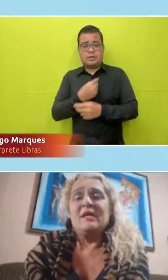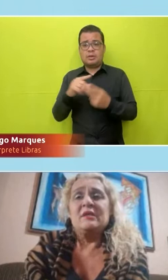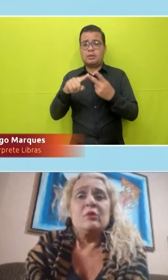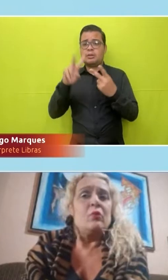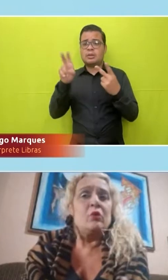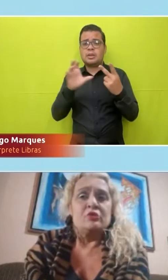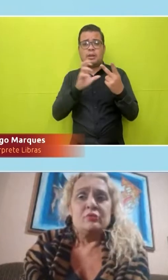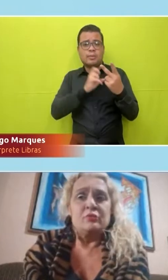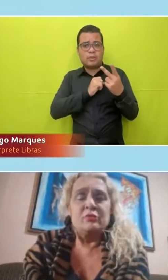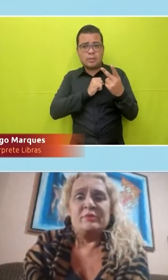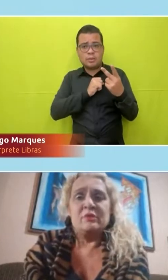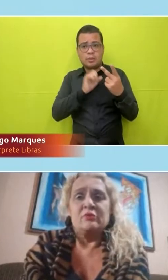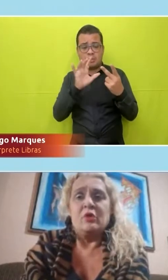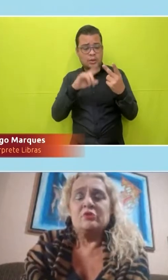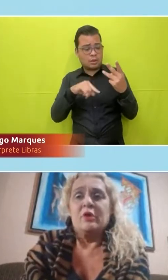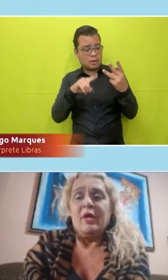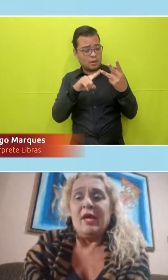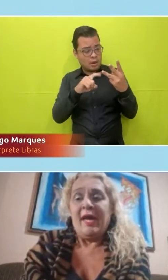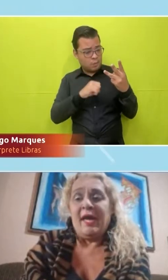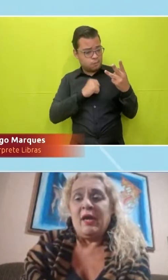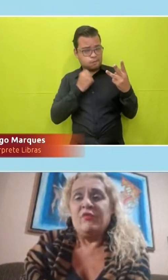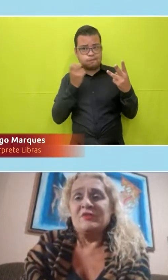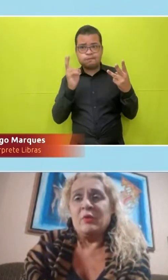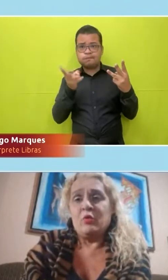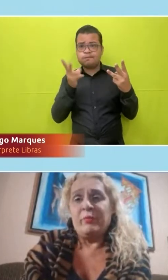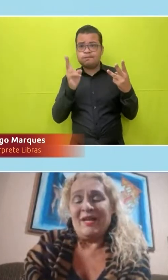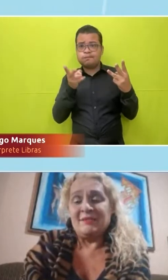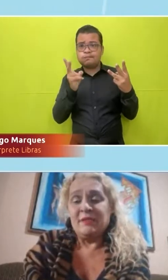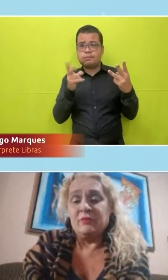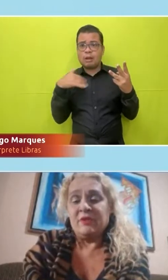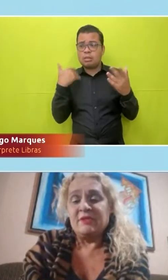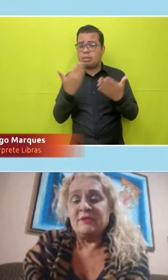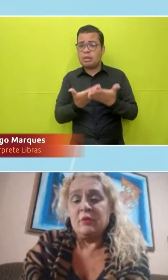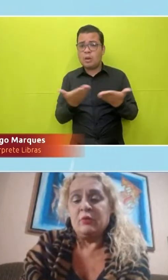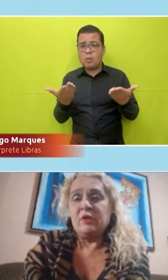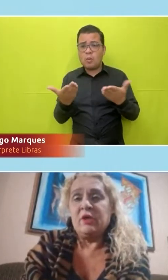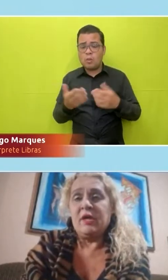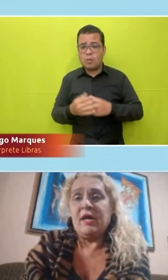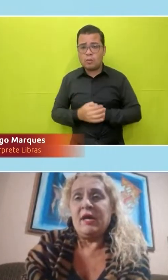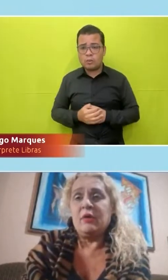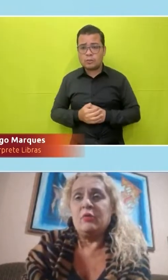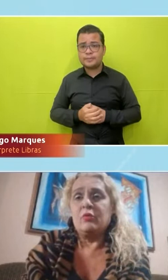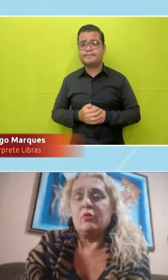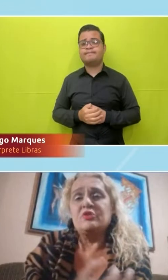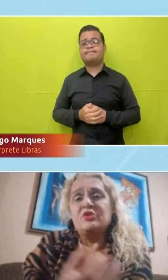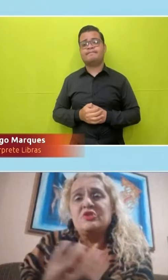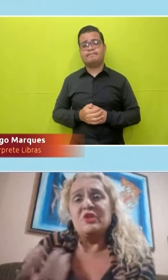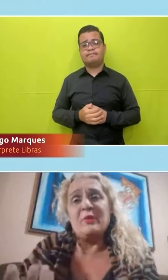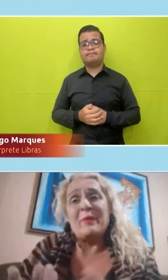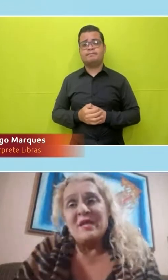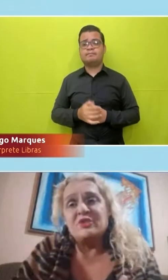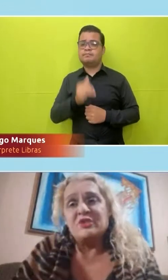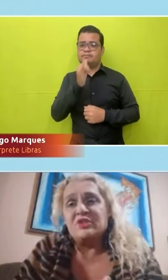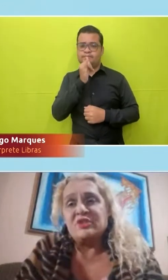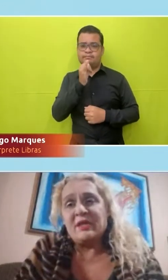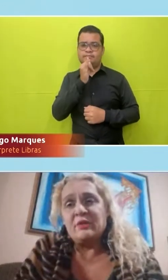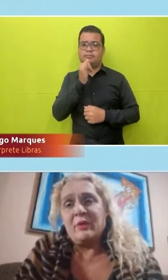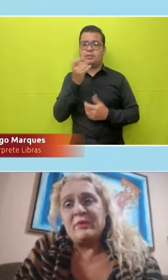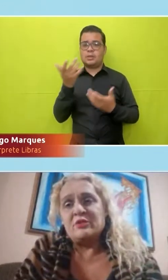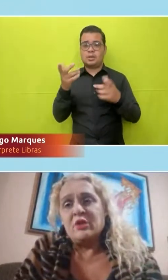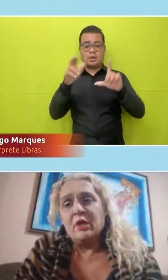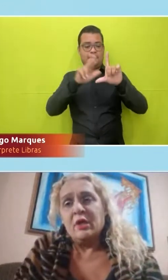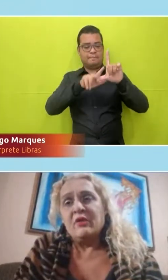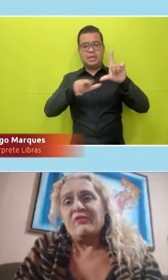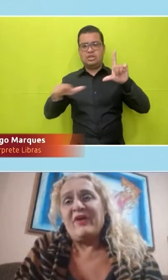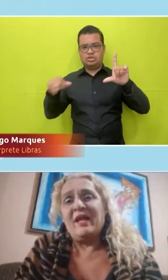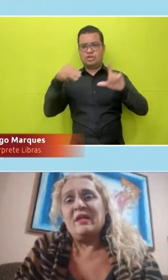E ainda tem um ódio, uma expressão de ódio. Eu vou fazer uma comparação da questão que cotidiano, a mídia, a gente está aqui na